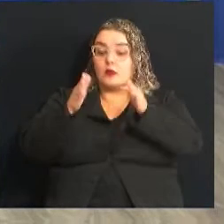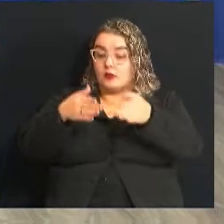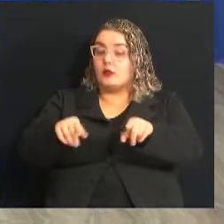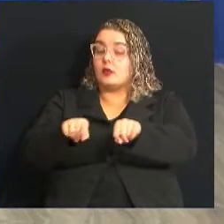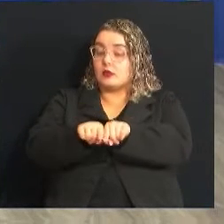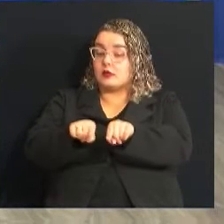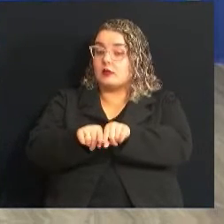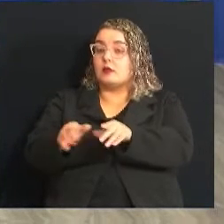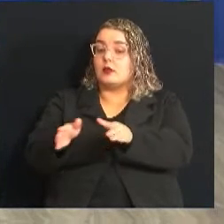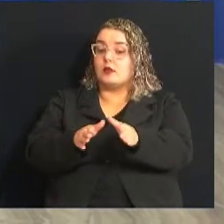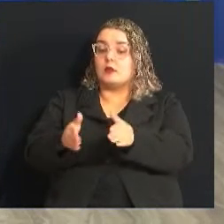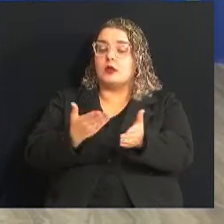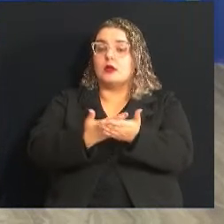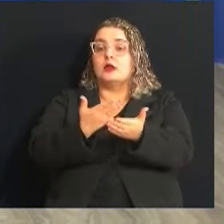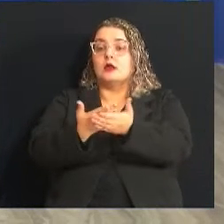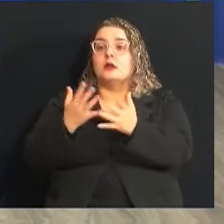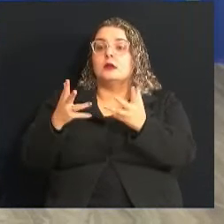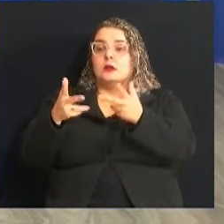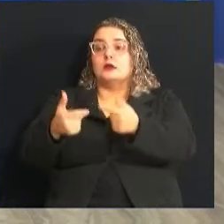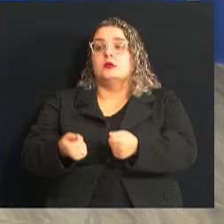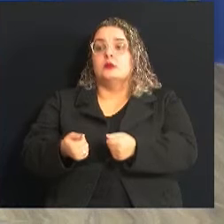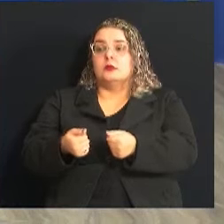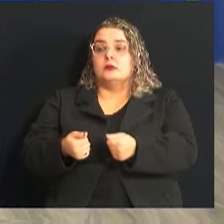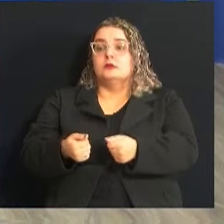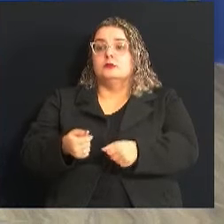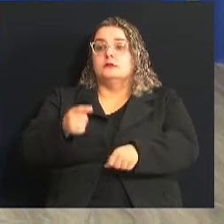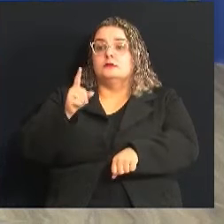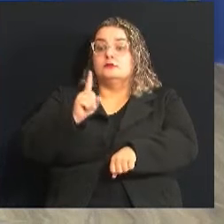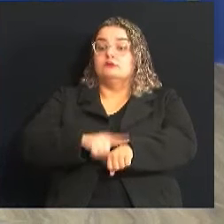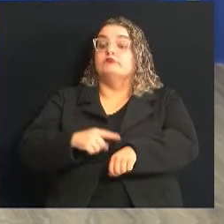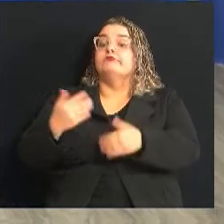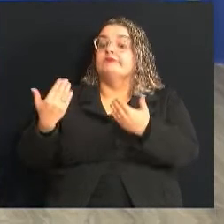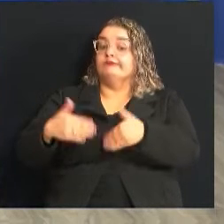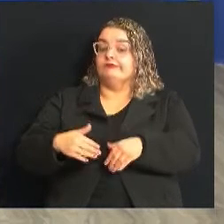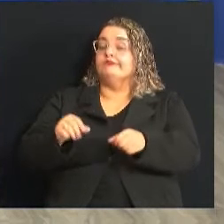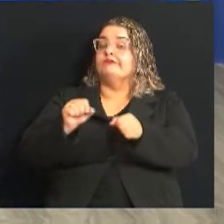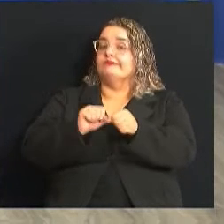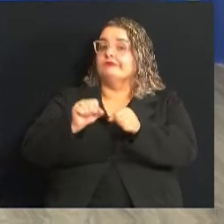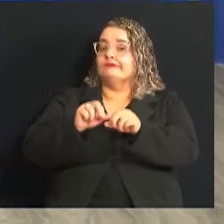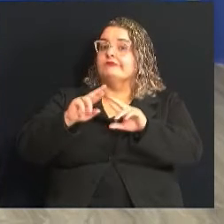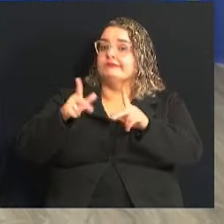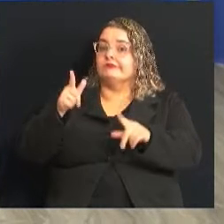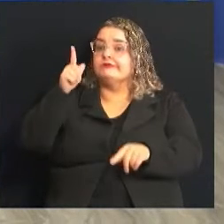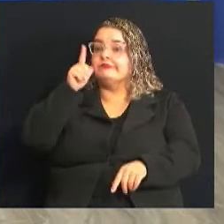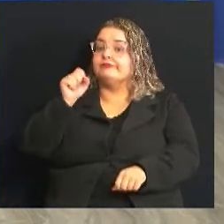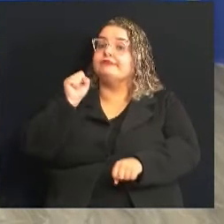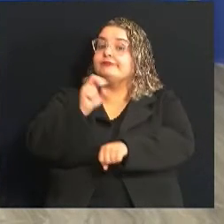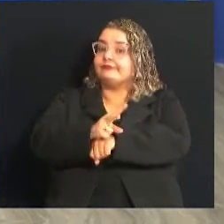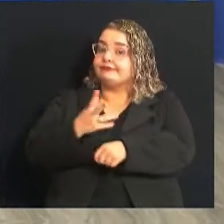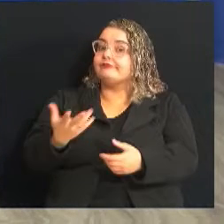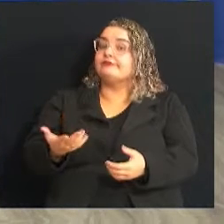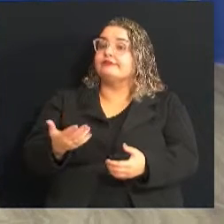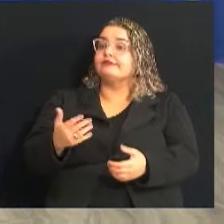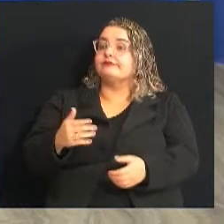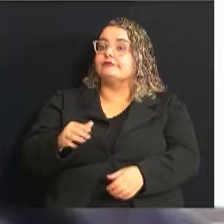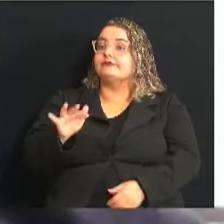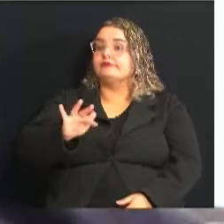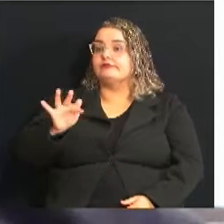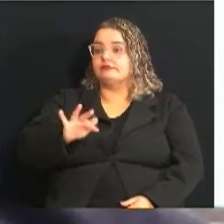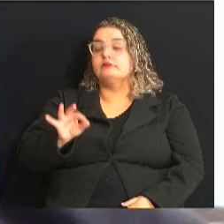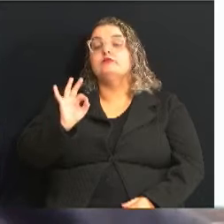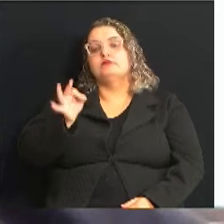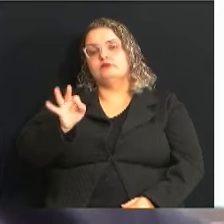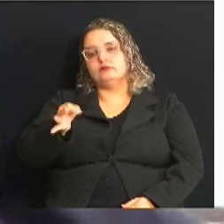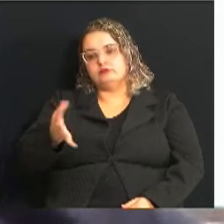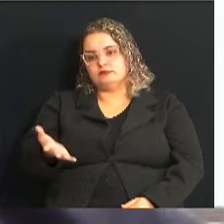os estudos, tudo isso, na hora H, pode fazer a diferença para conseguir uma vaga, né? Com certeza, e